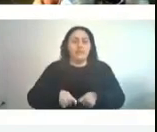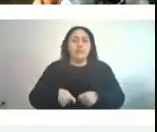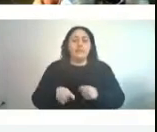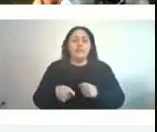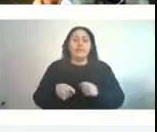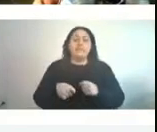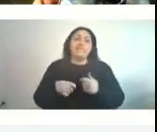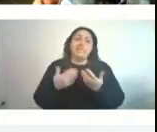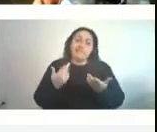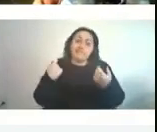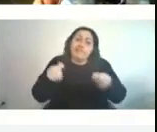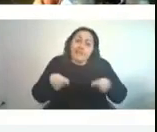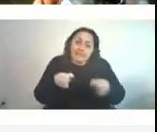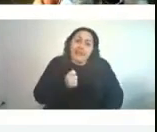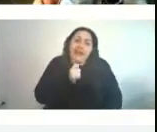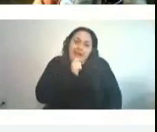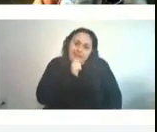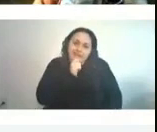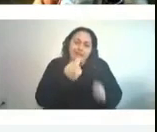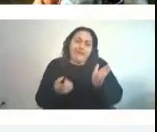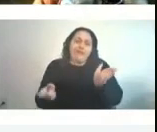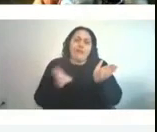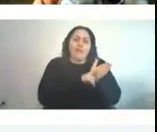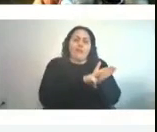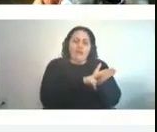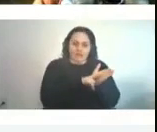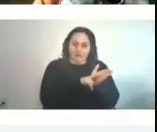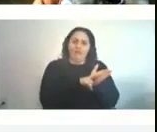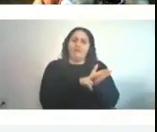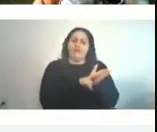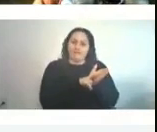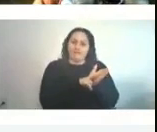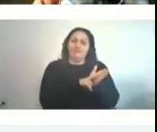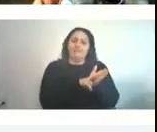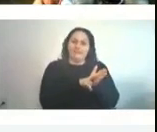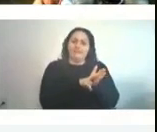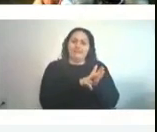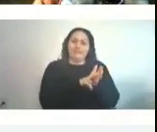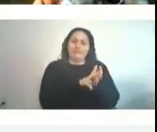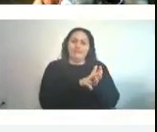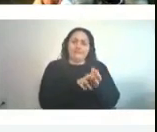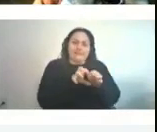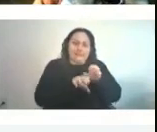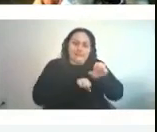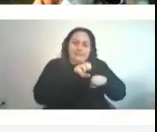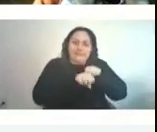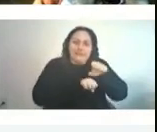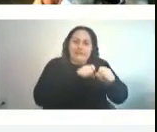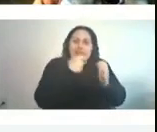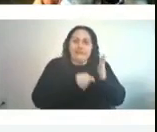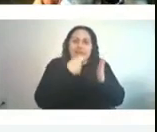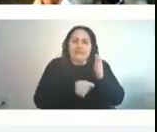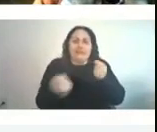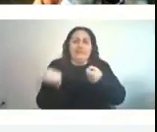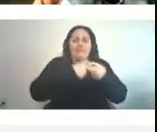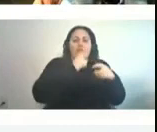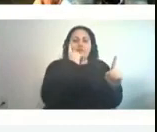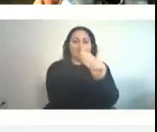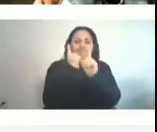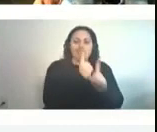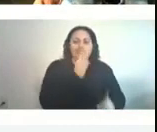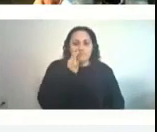que recuperar, né, com muita, muita gana, a possibilidade de estarmos juntos pessoalmente.